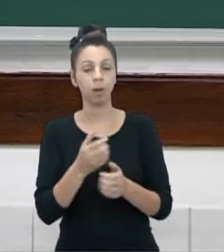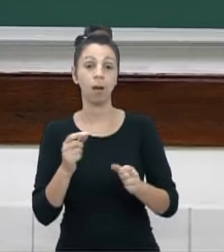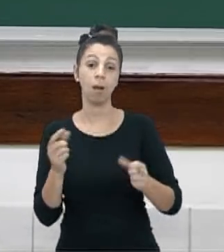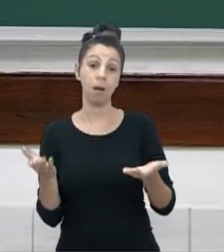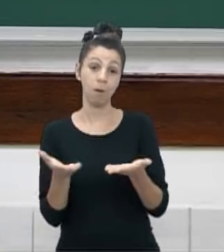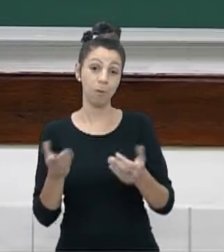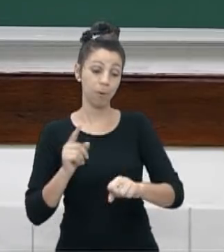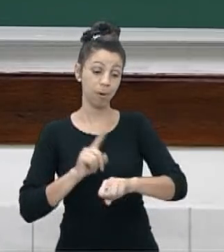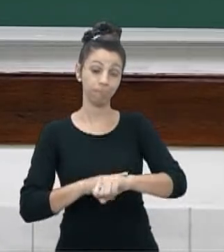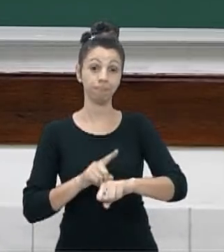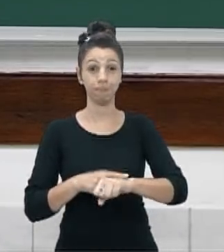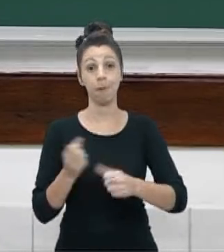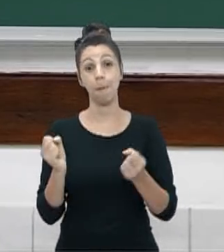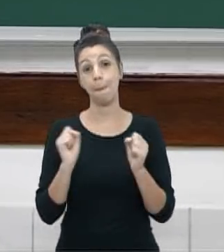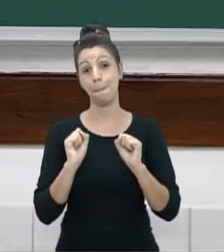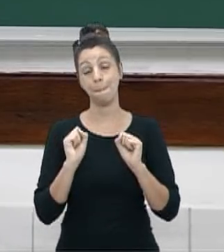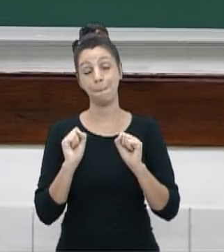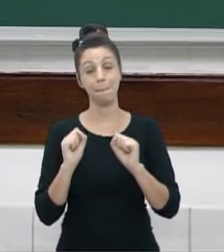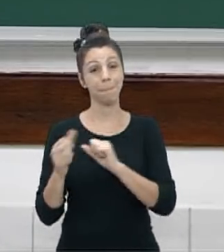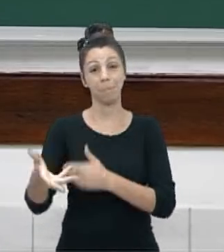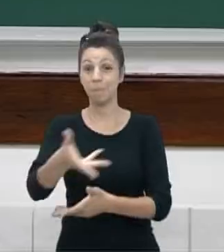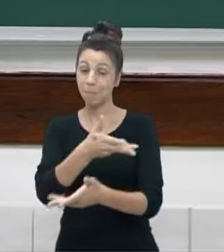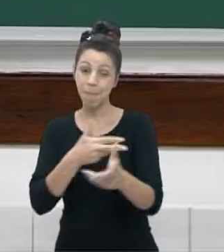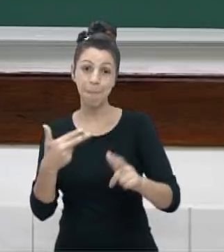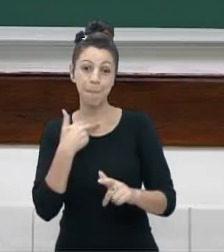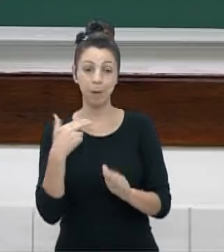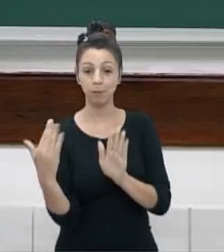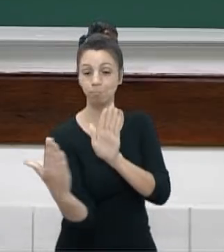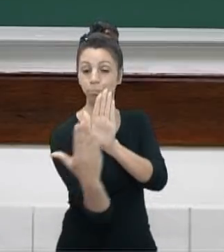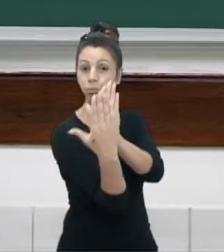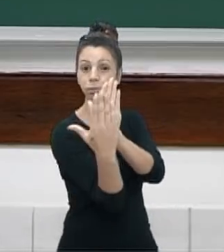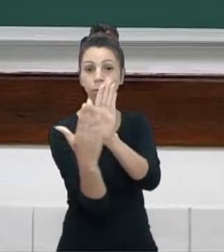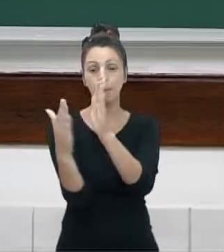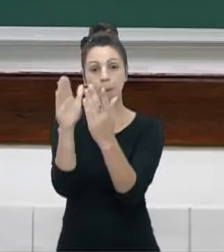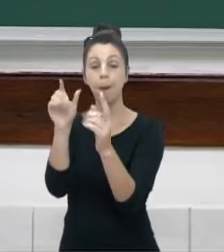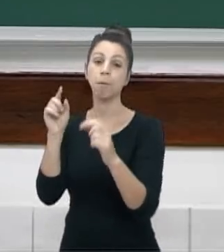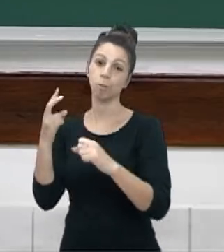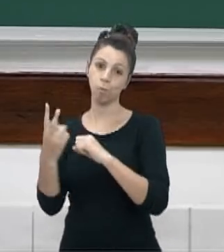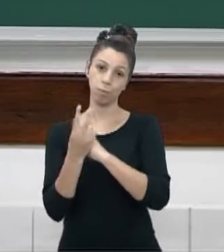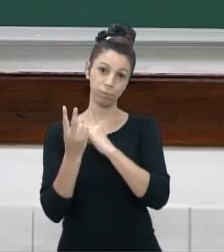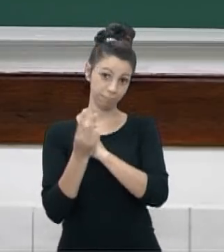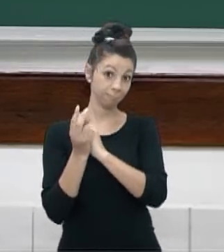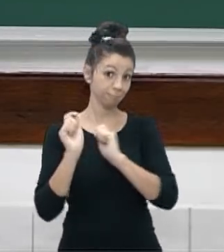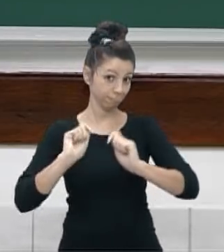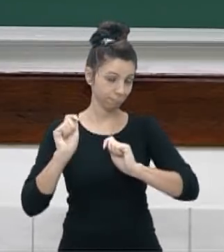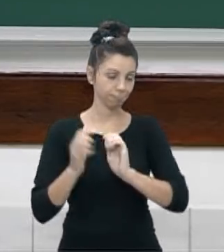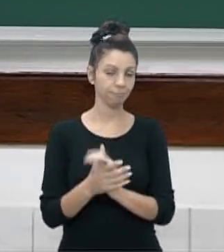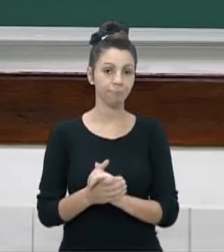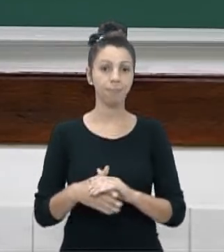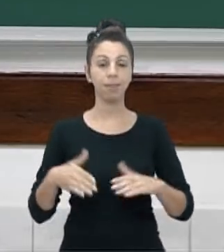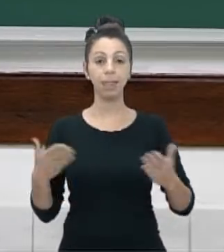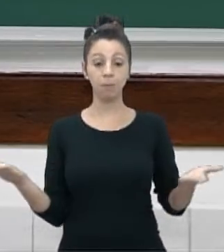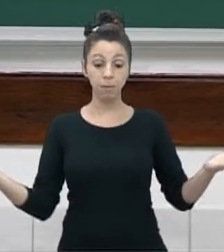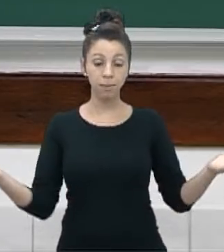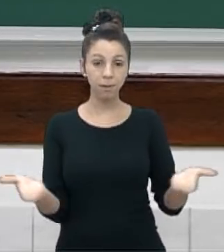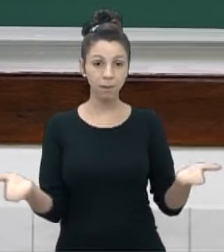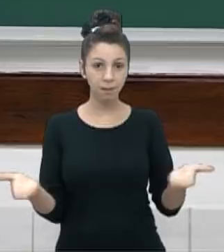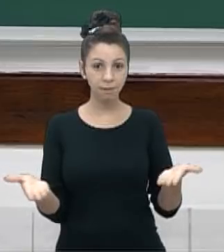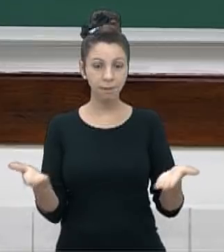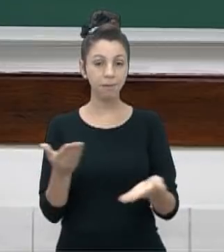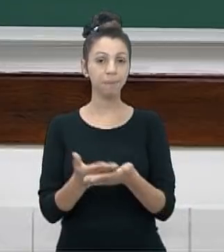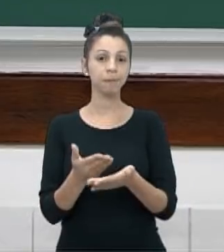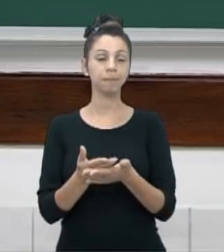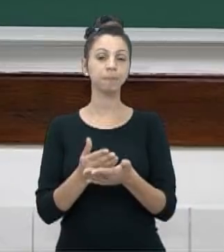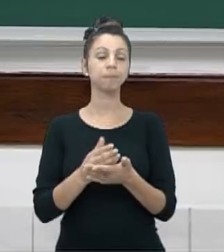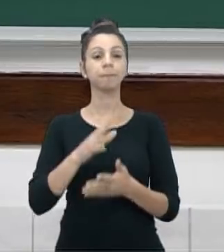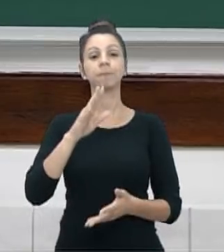podem estar aí interagindo face a face, né? Por conta da nossa prevenção, ok? Então, na aula de hoje, né, a gente